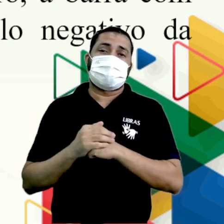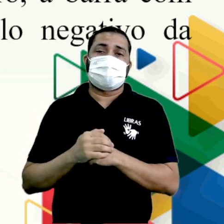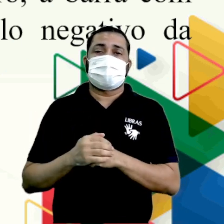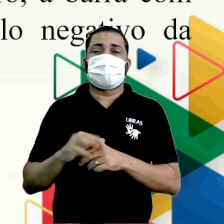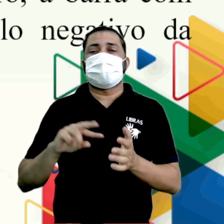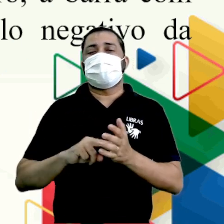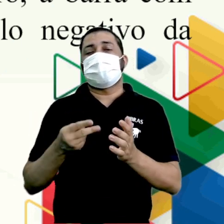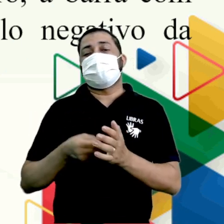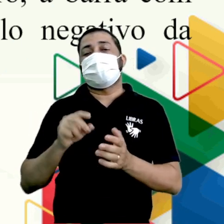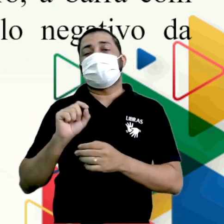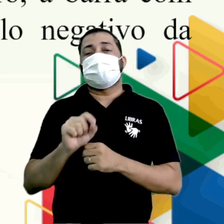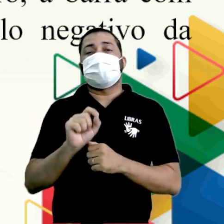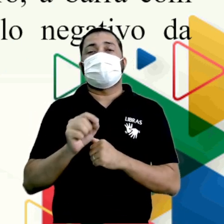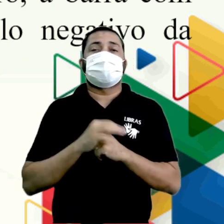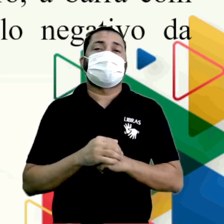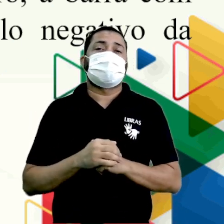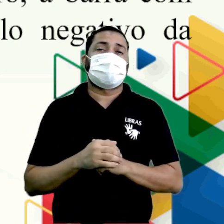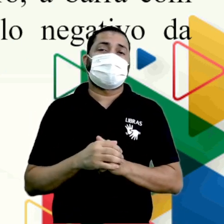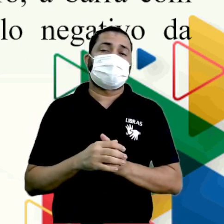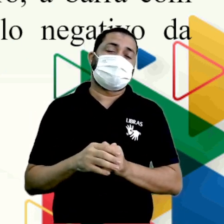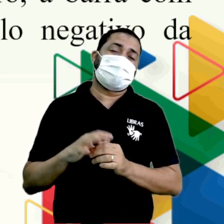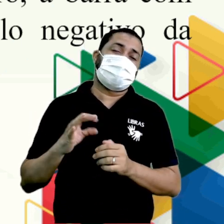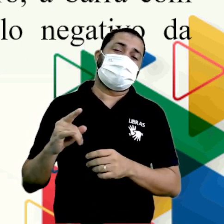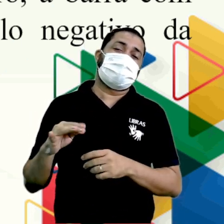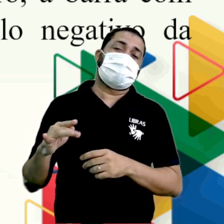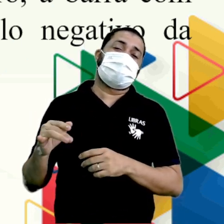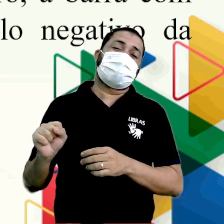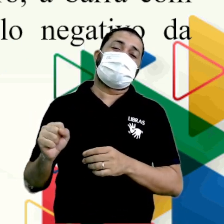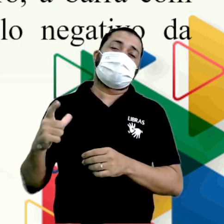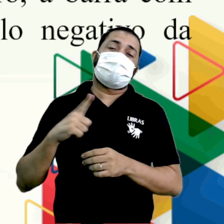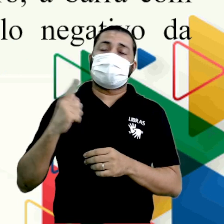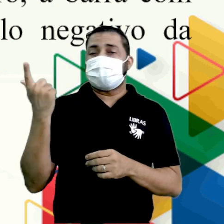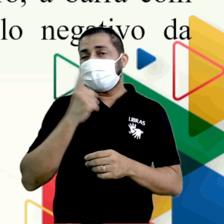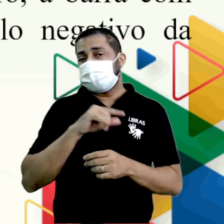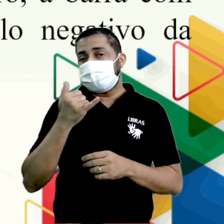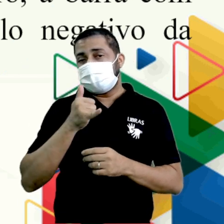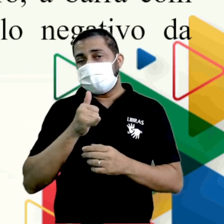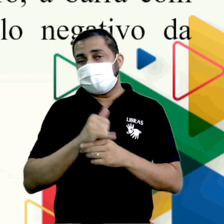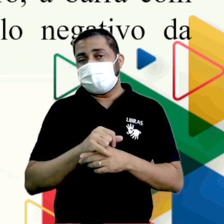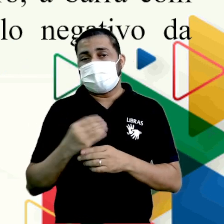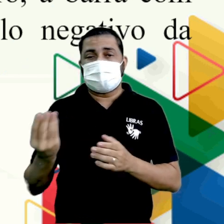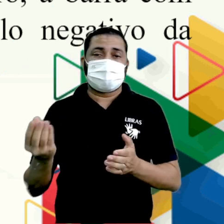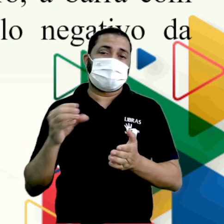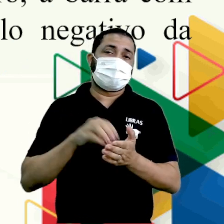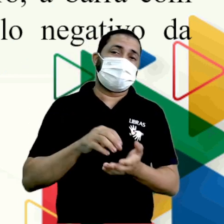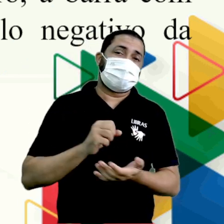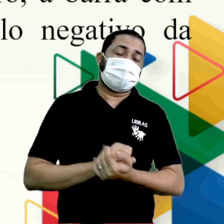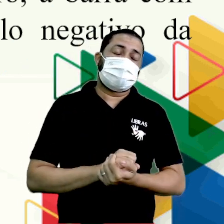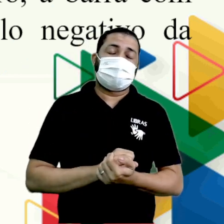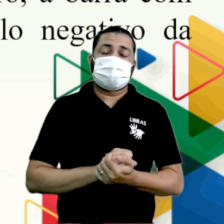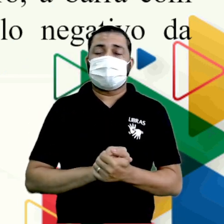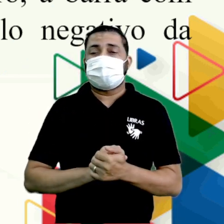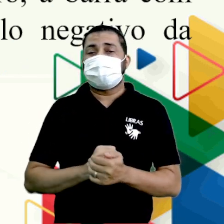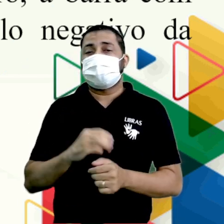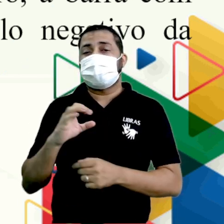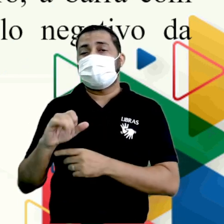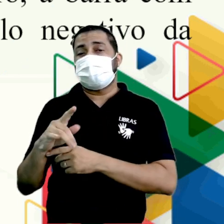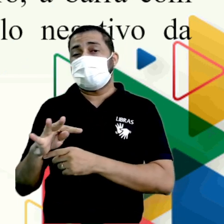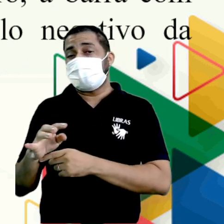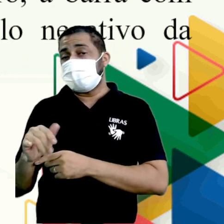é que significa isso? Íons cobre estão ganhando elétrons e estão se depositando no